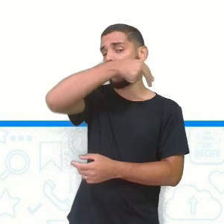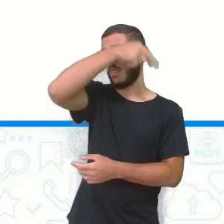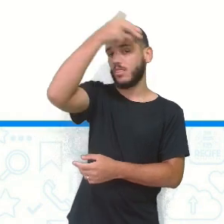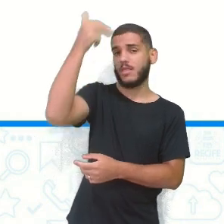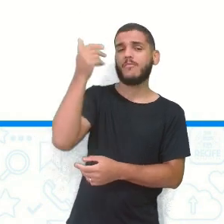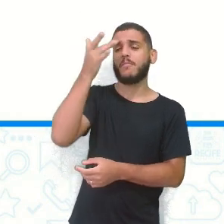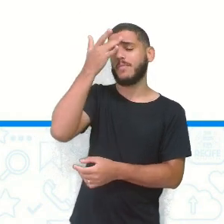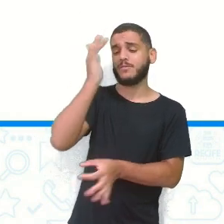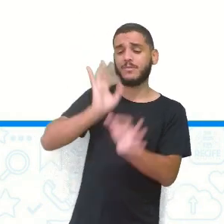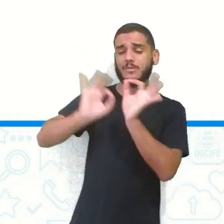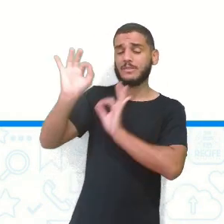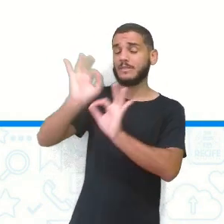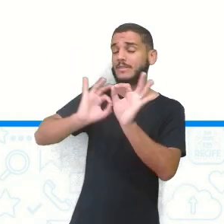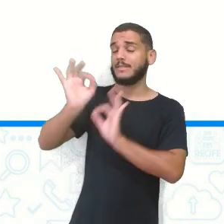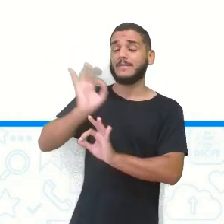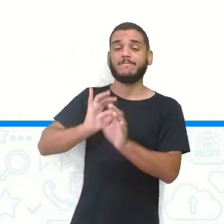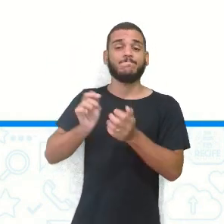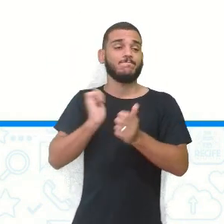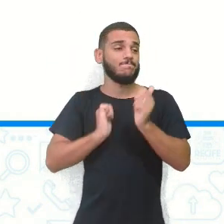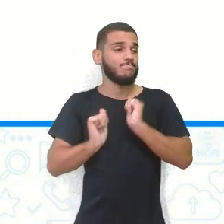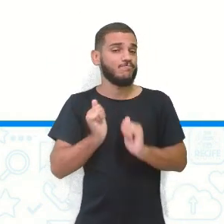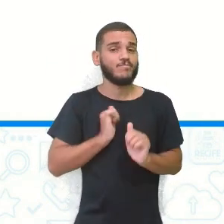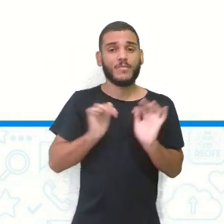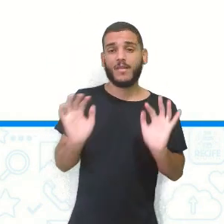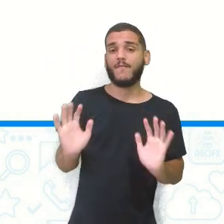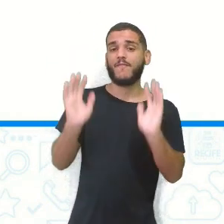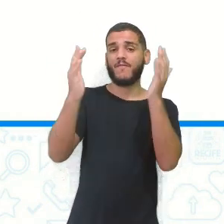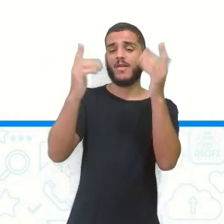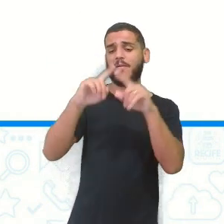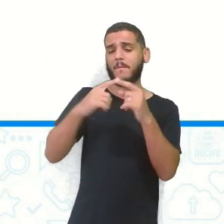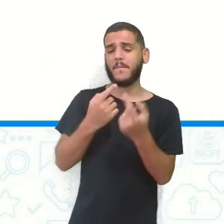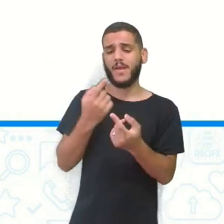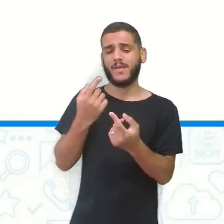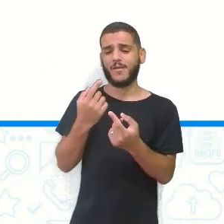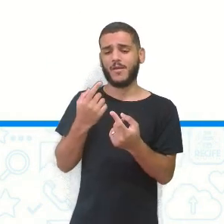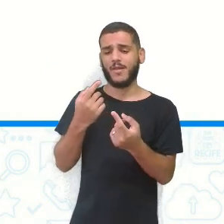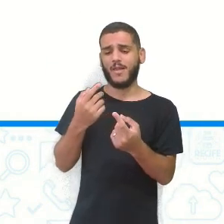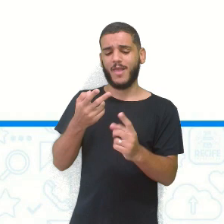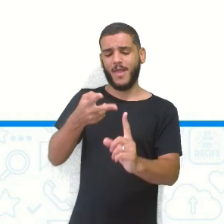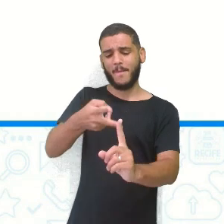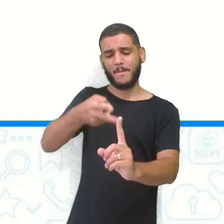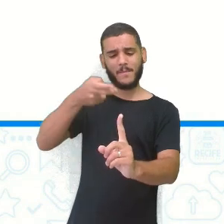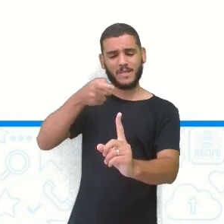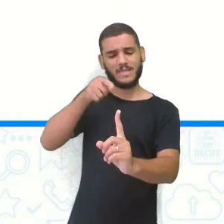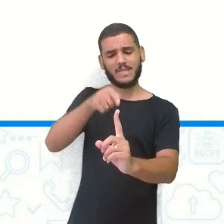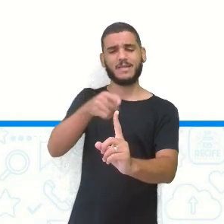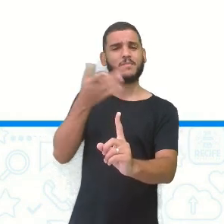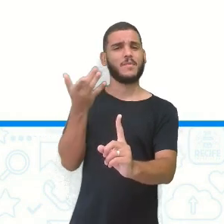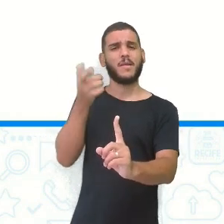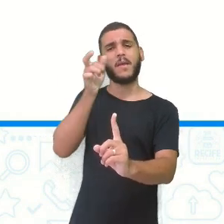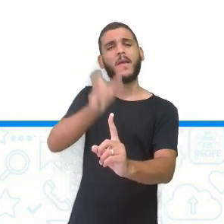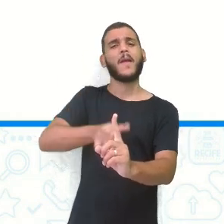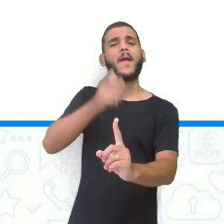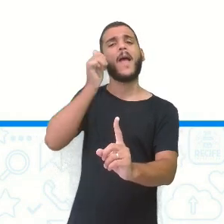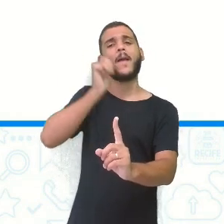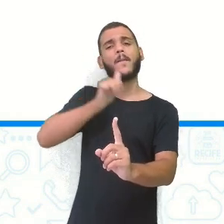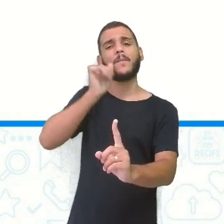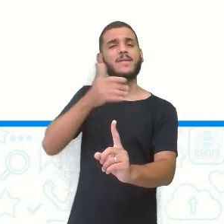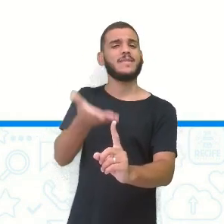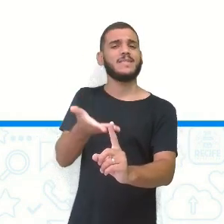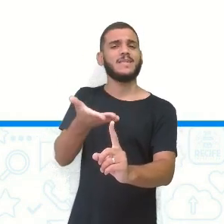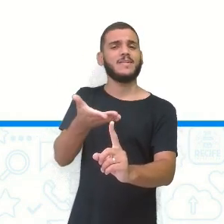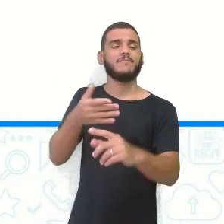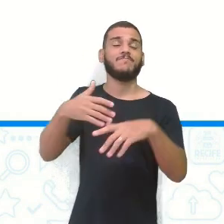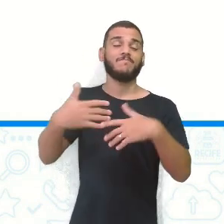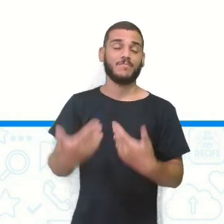com os preparativos da festa. Quem se importaria com uma garotinha vendedora de fósforos? Os